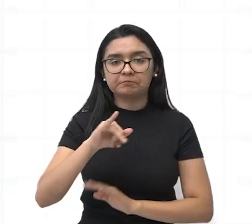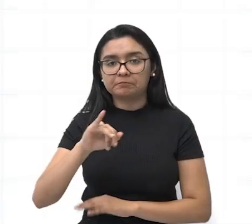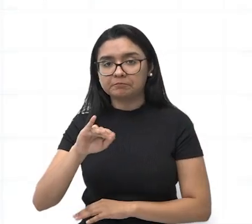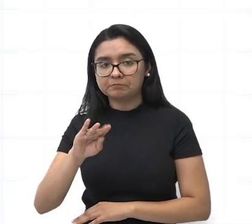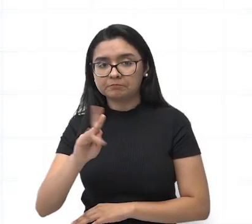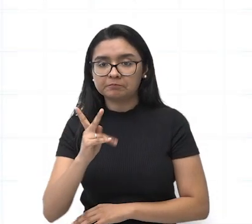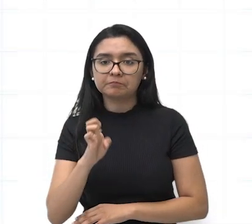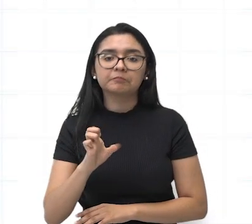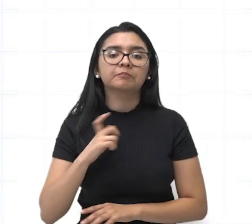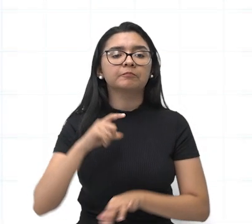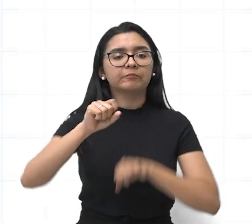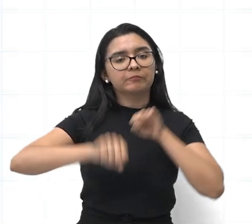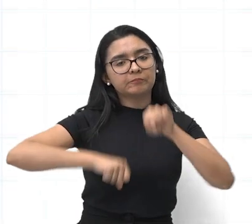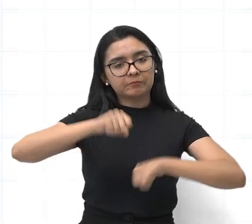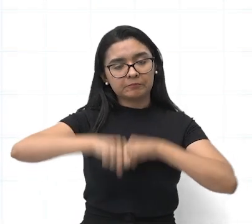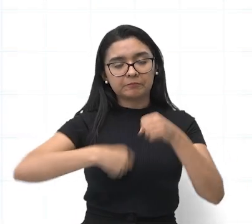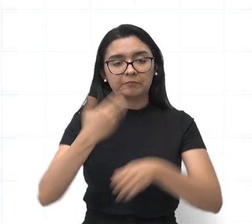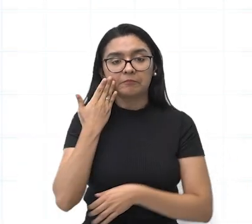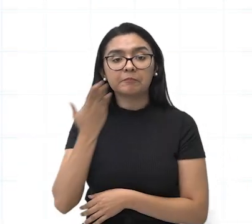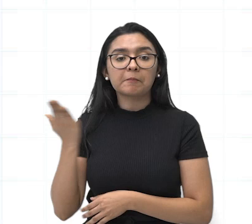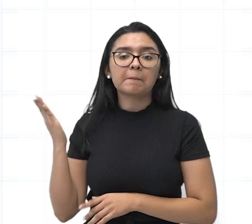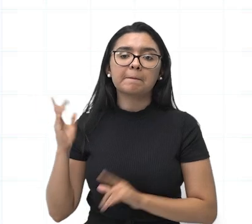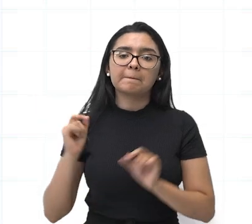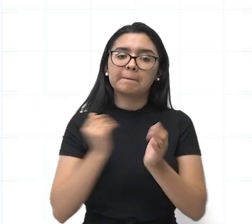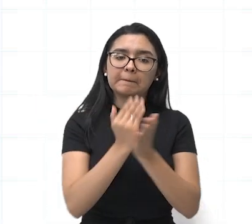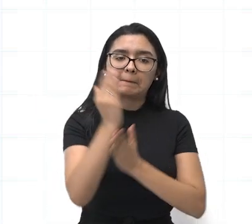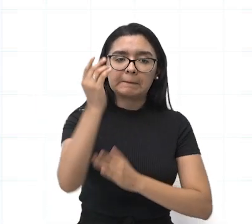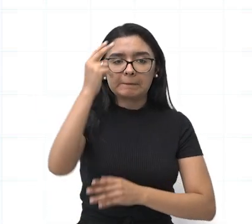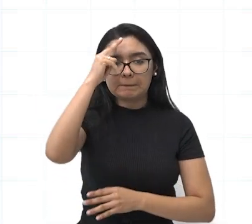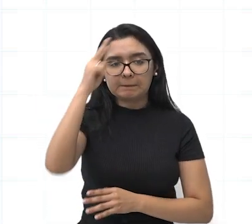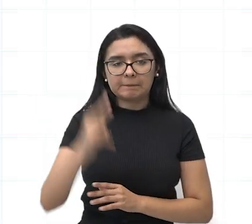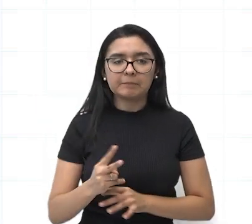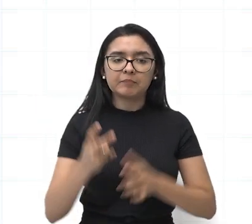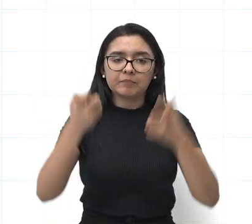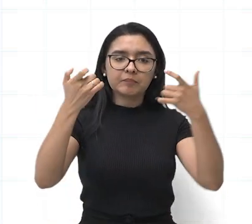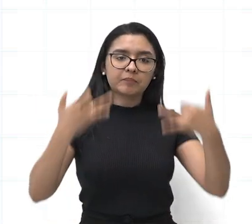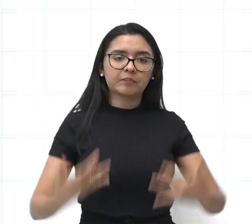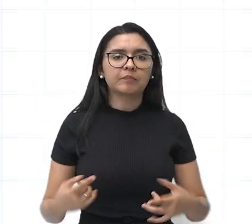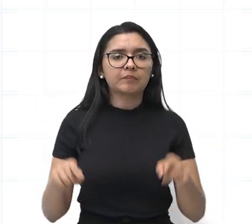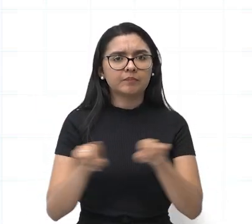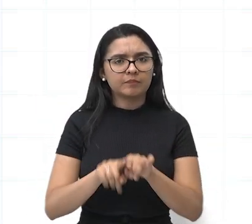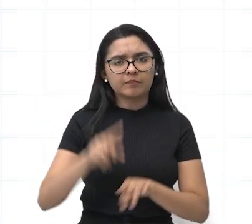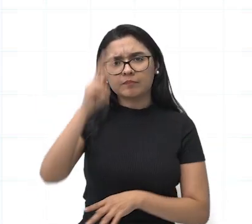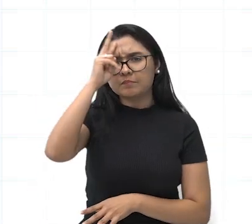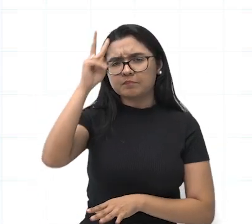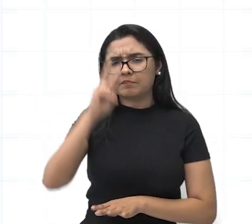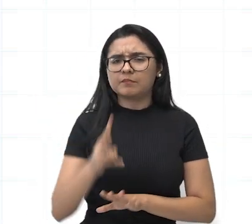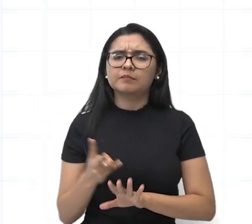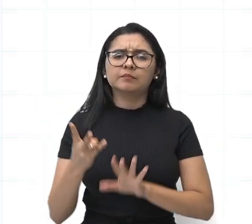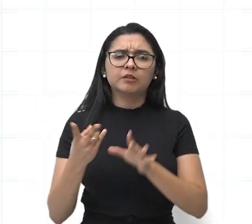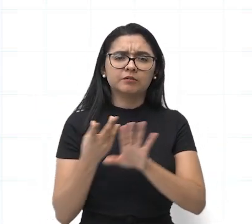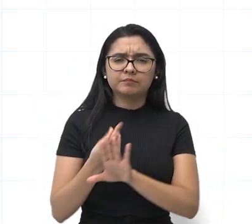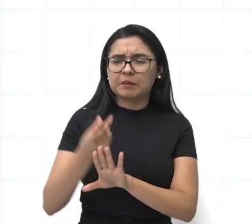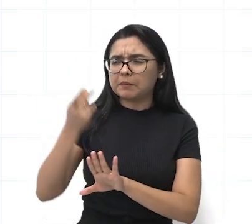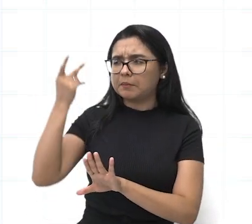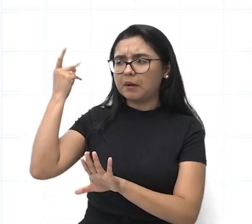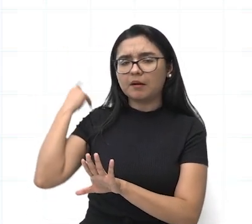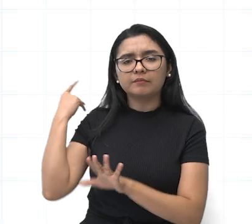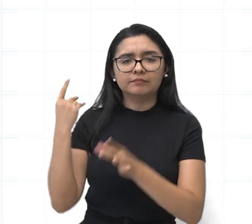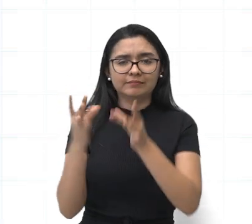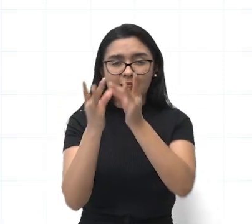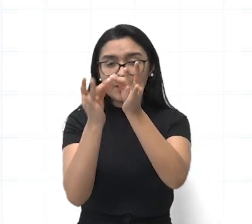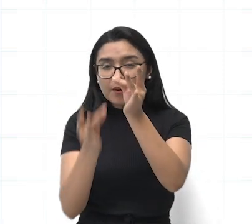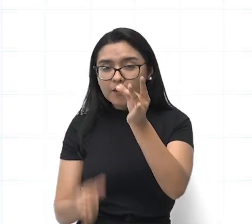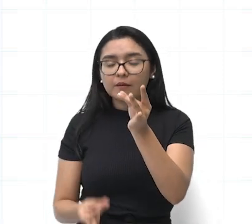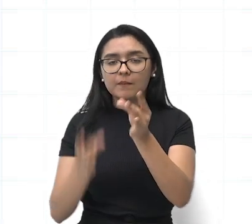bike? Então já inicio falando para vocês que a bike também tem uma história longa, né? A bicicleta tem